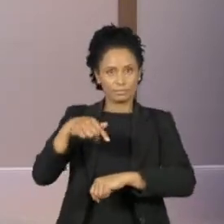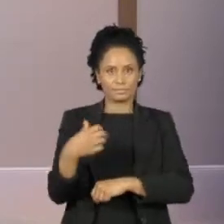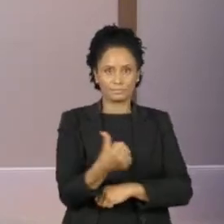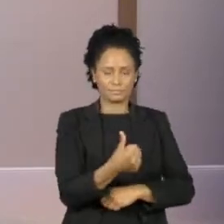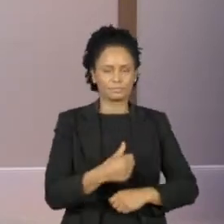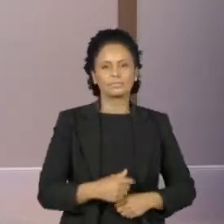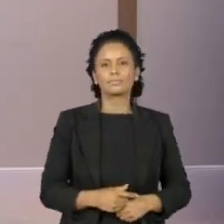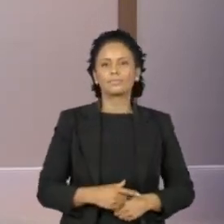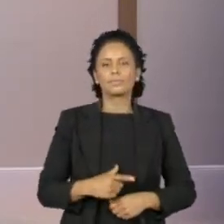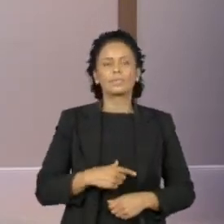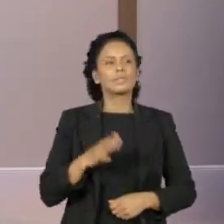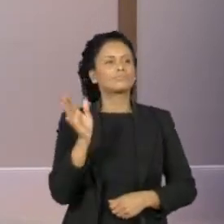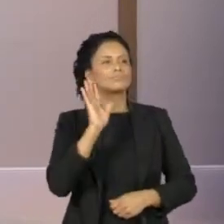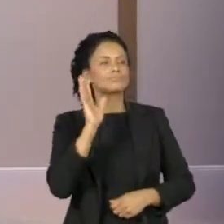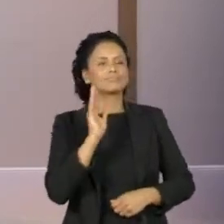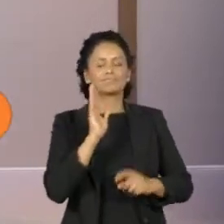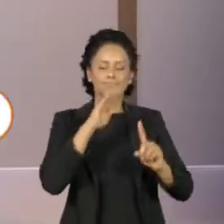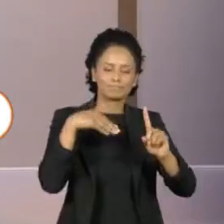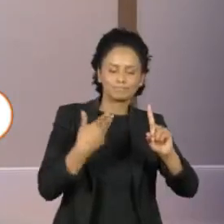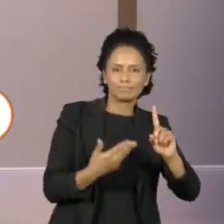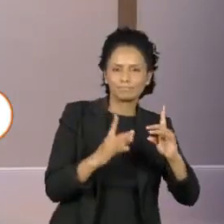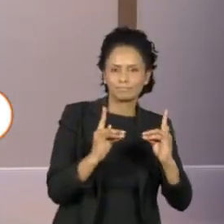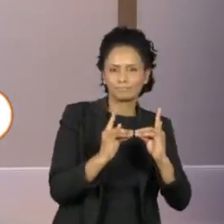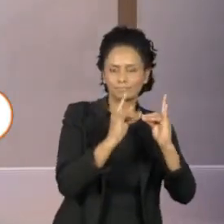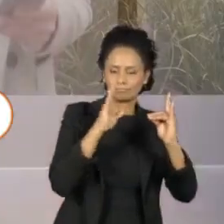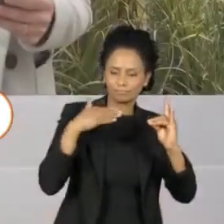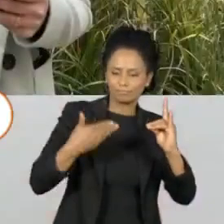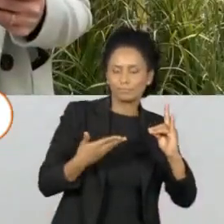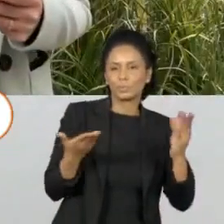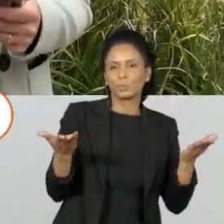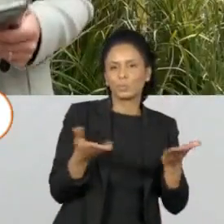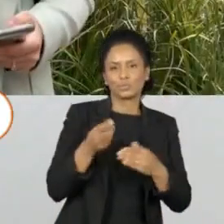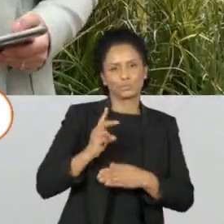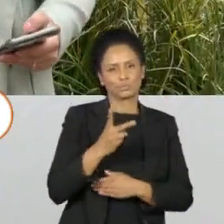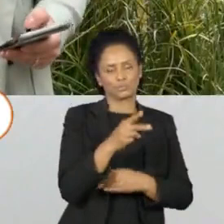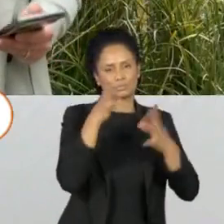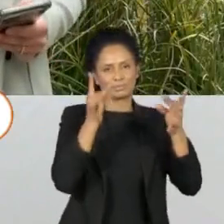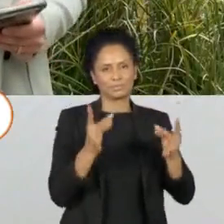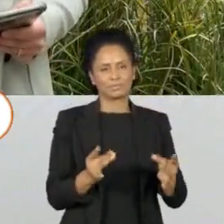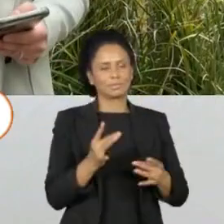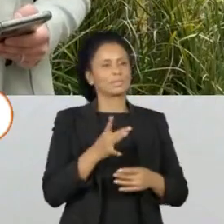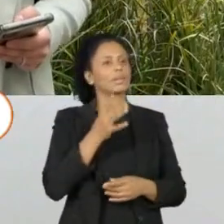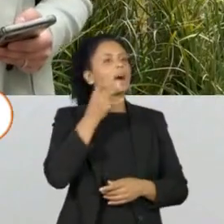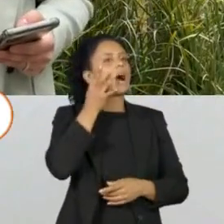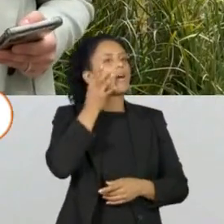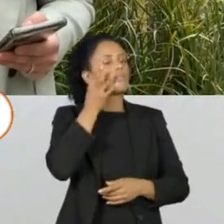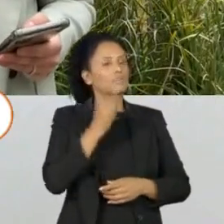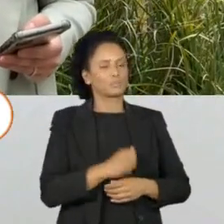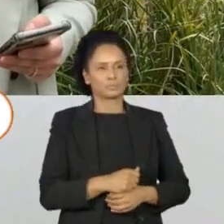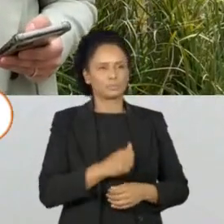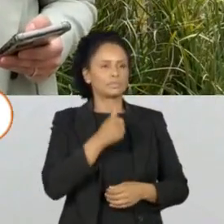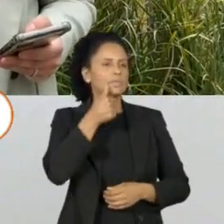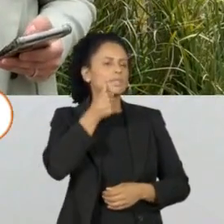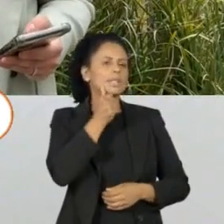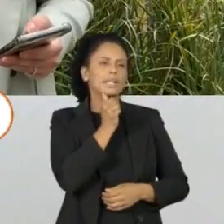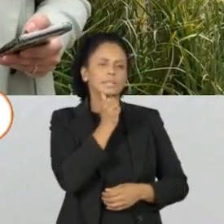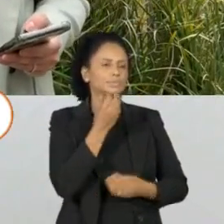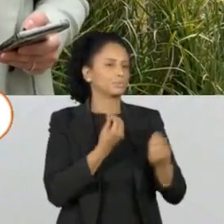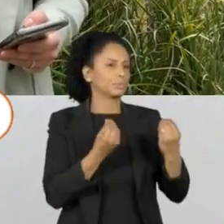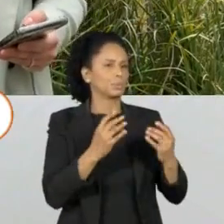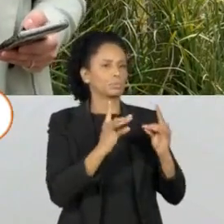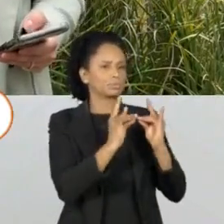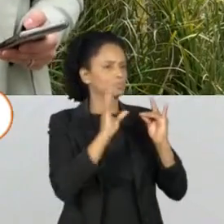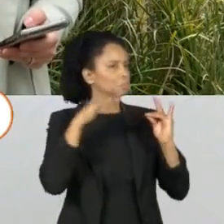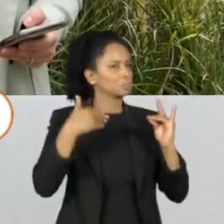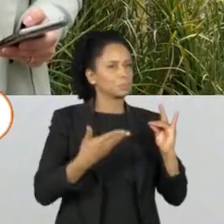As despedidas da Rainha Elizabeth continuam hoje e quem tem todos os detalhes ao vivo é a repórter Aline Porcina. Aline.